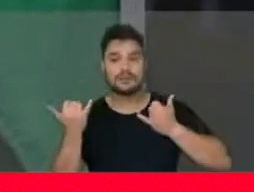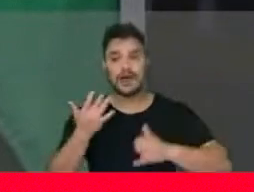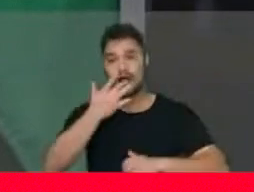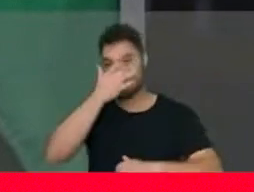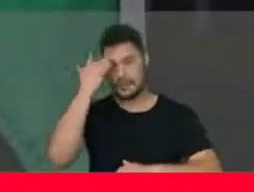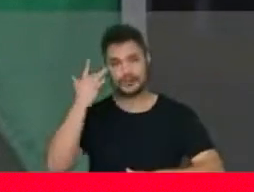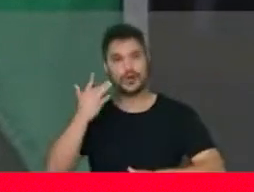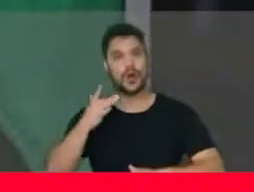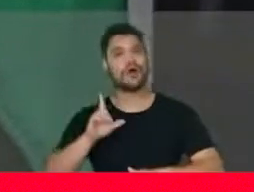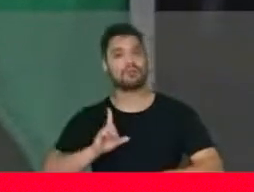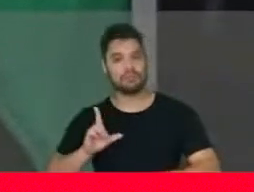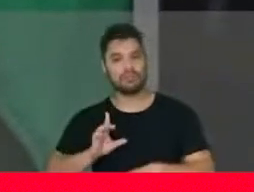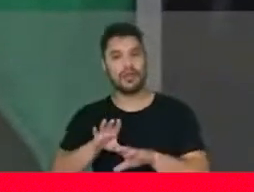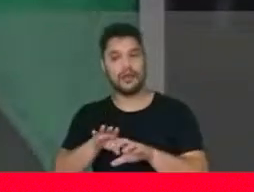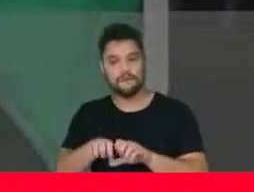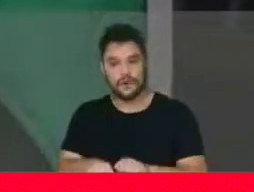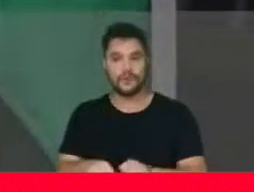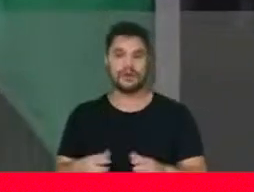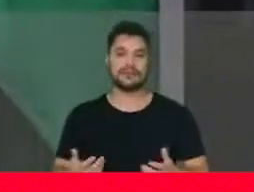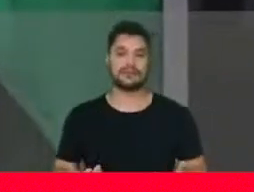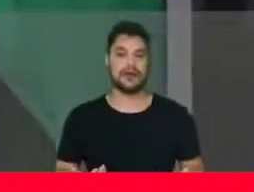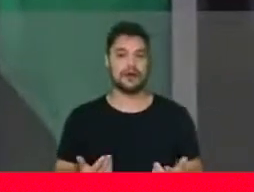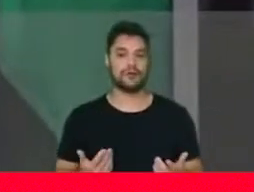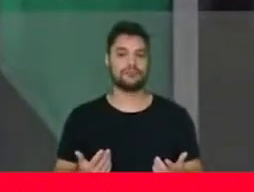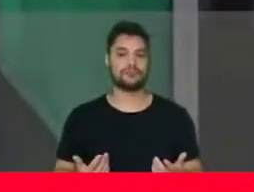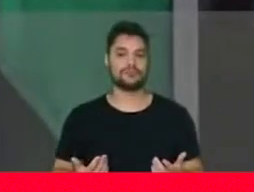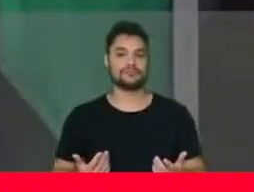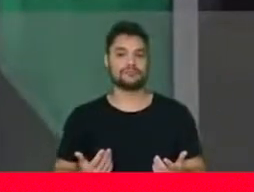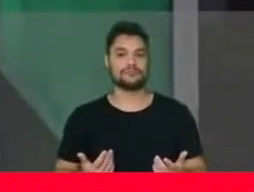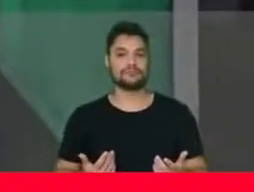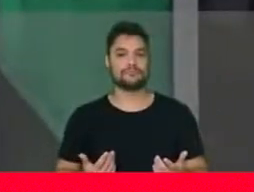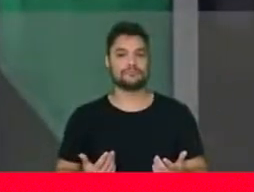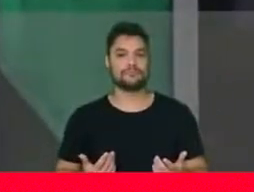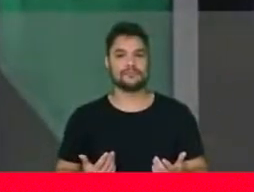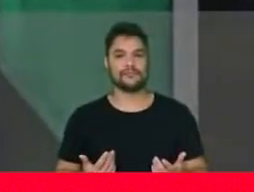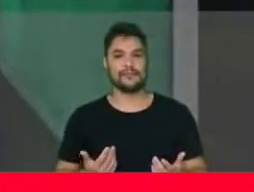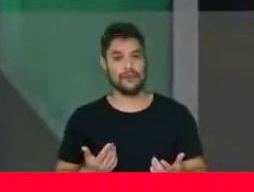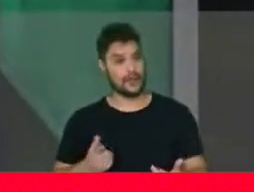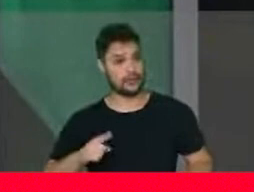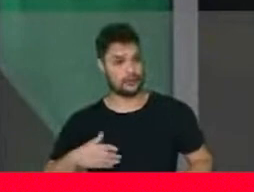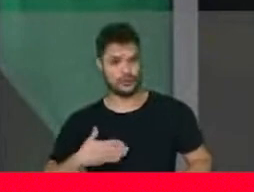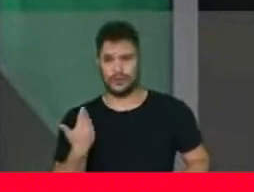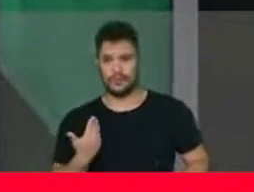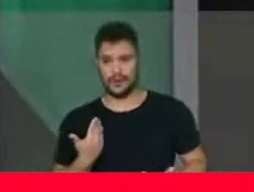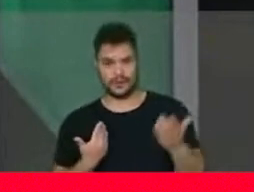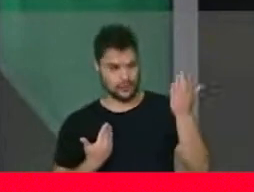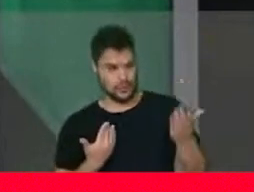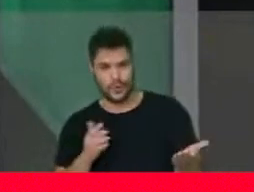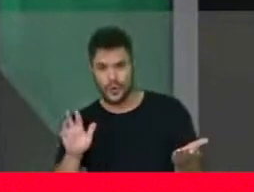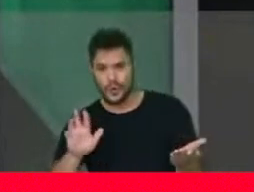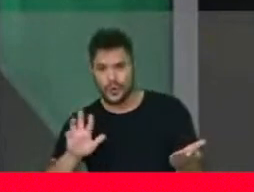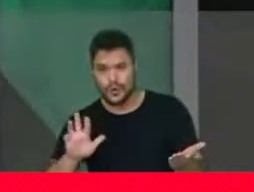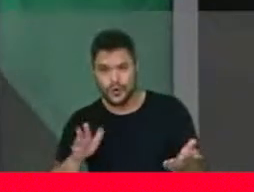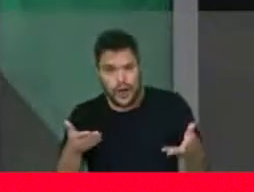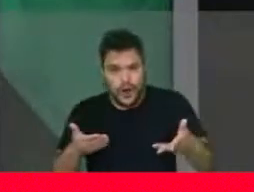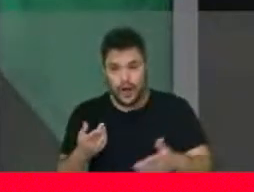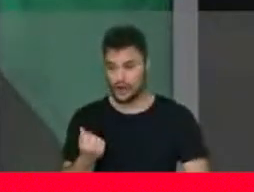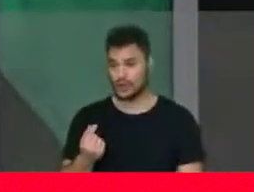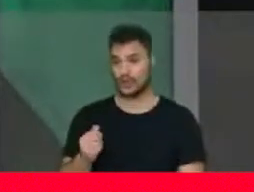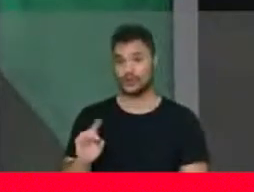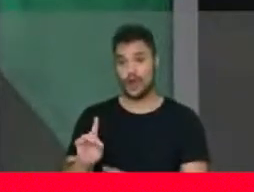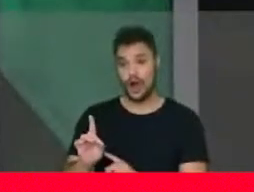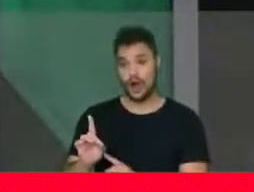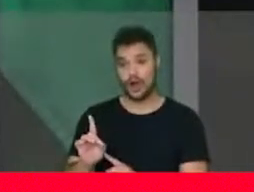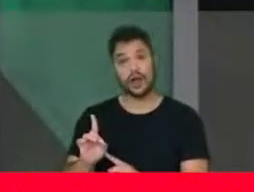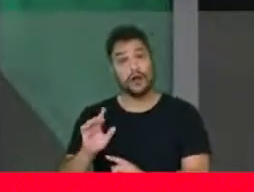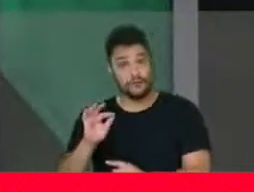formação, prezado deputado Cabo Júnior Amaral, não dá para dizer que está surpreso com o Lula agora. O dólar está batendo,